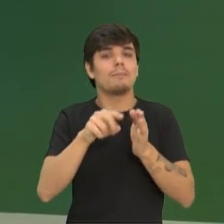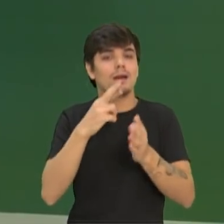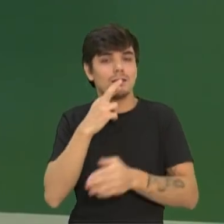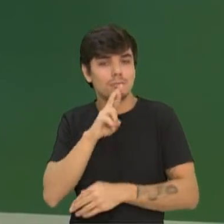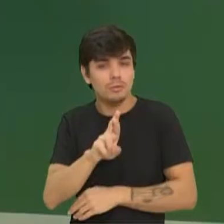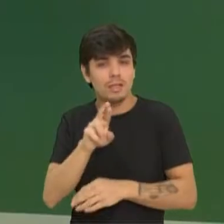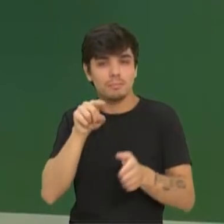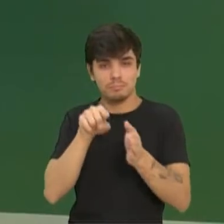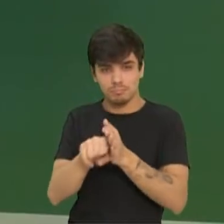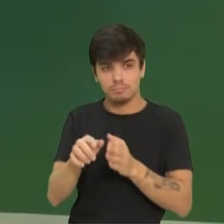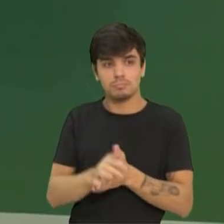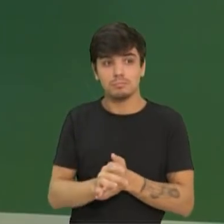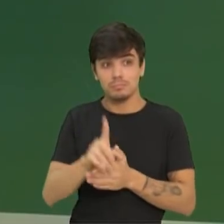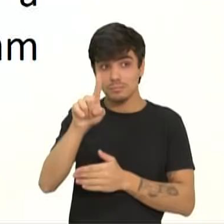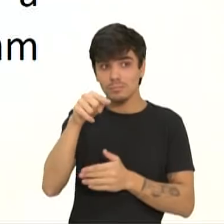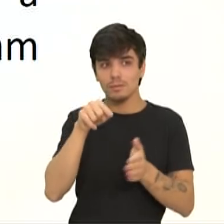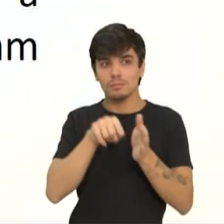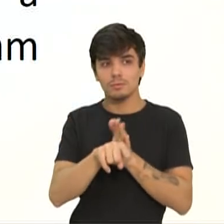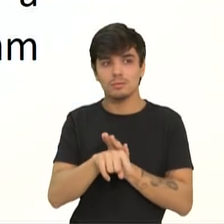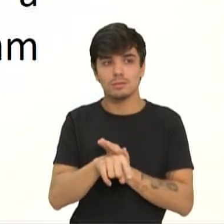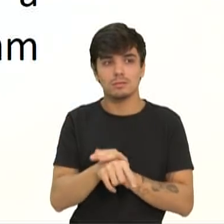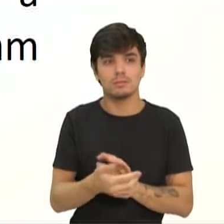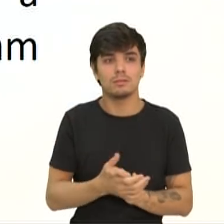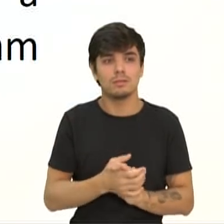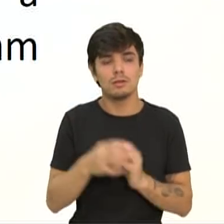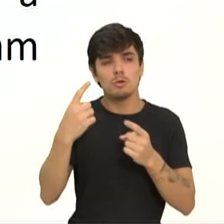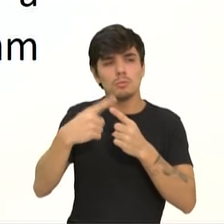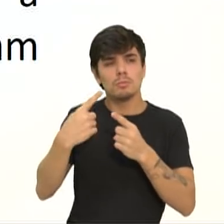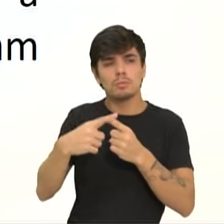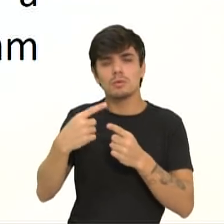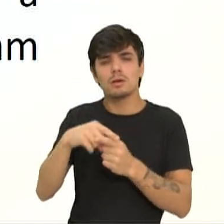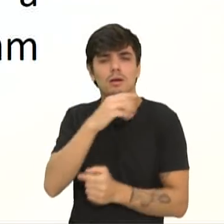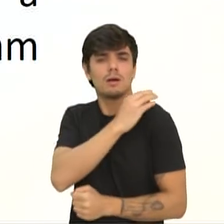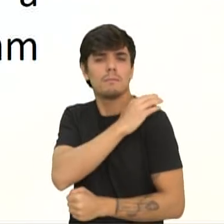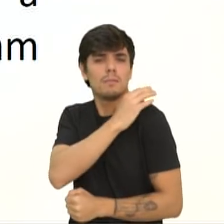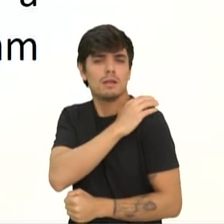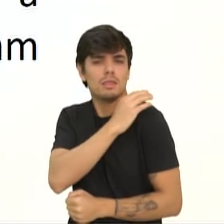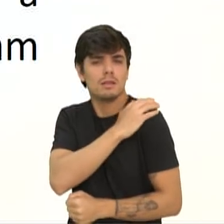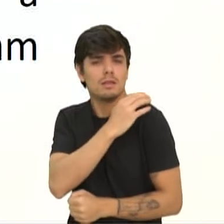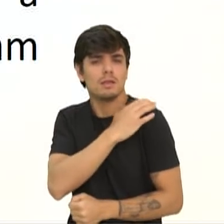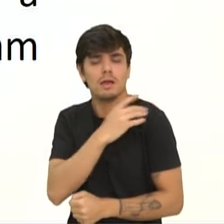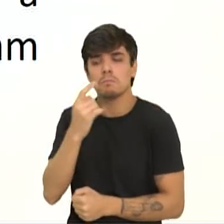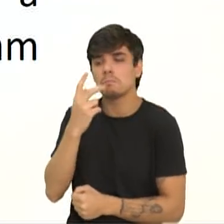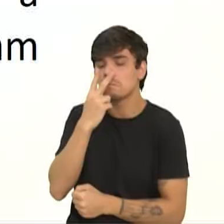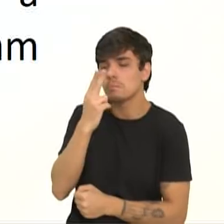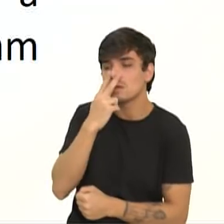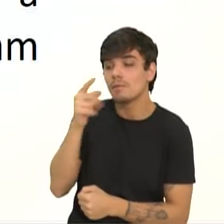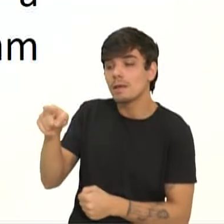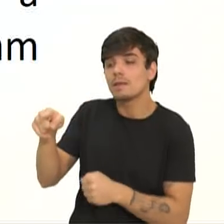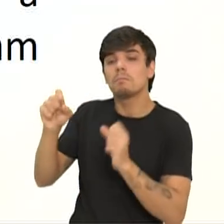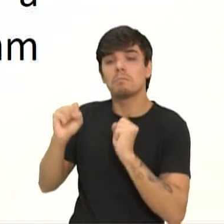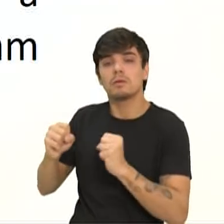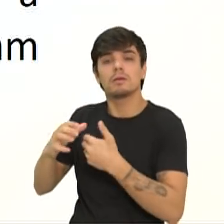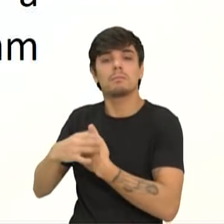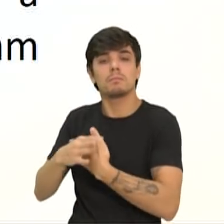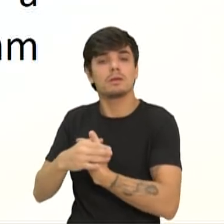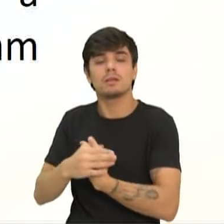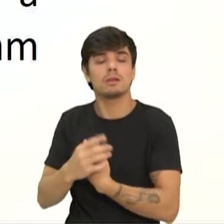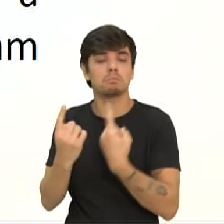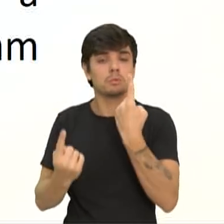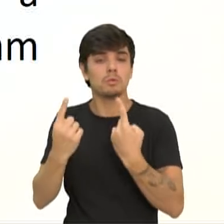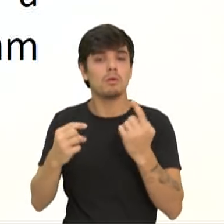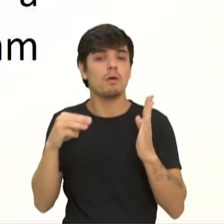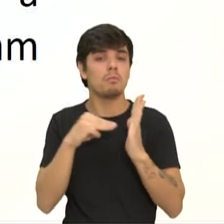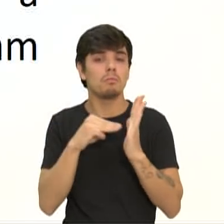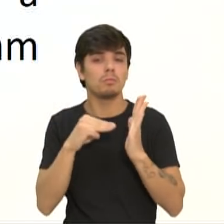que é: levante hipóteses. Por que a madrinha achava que eles poderiam se perder? Qual é o motivo da